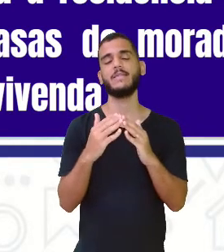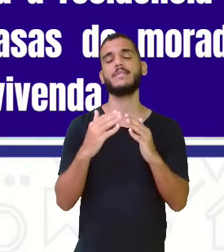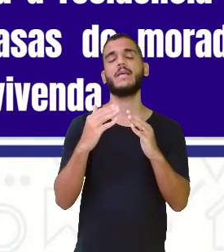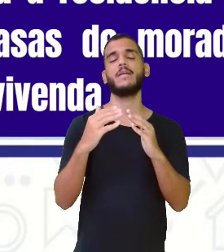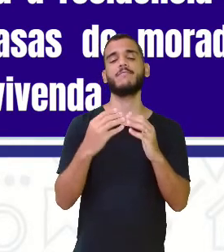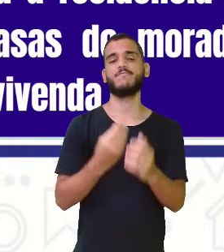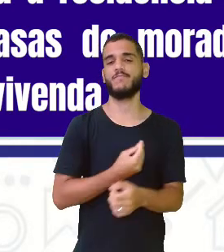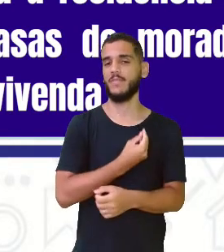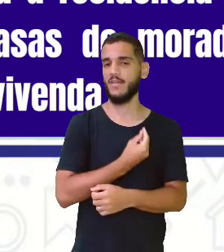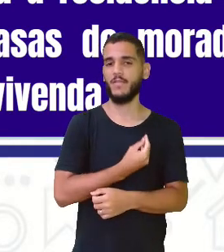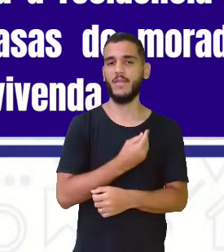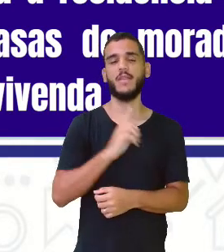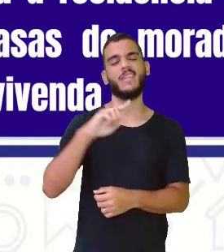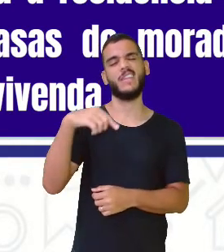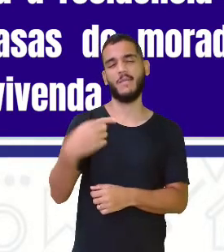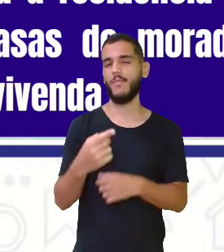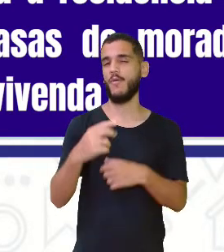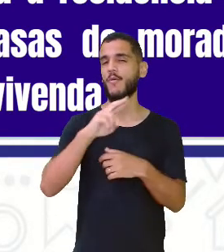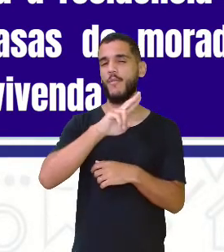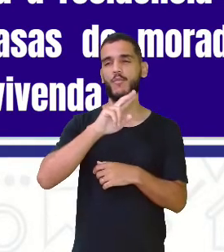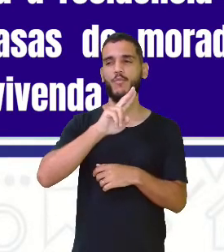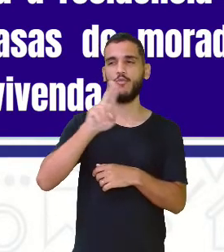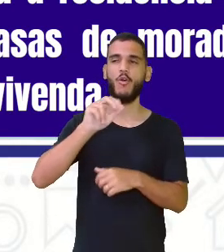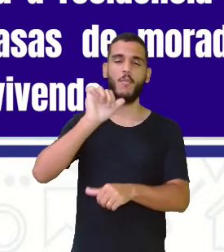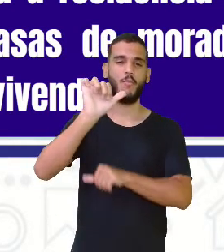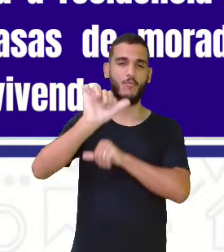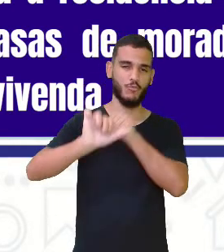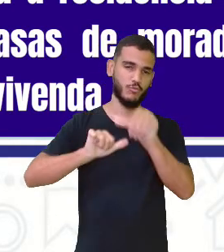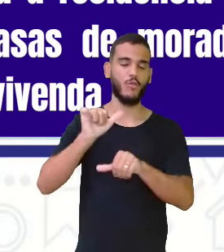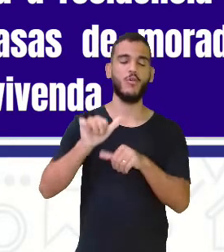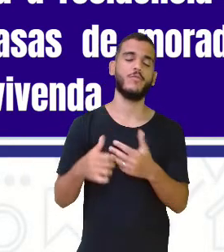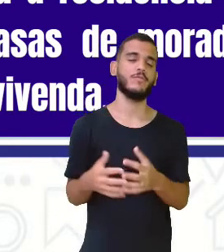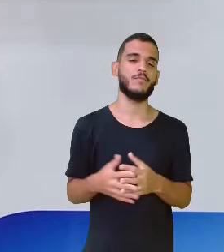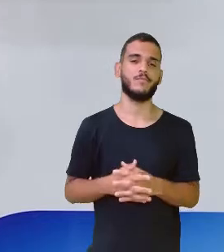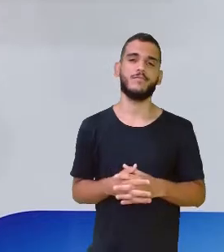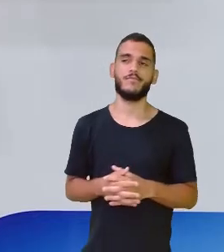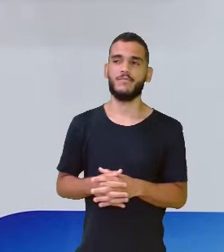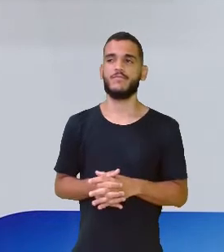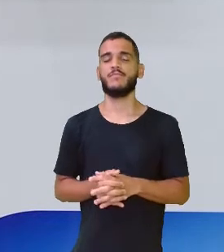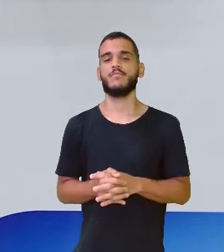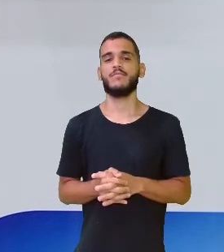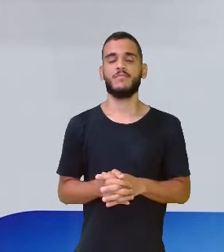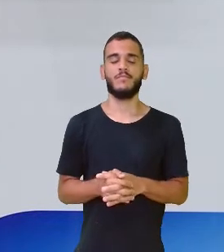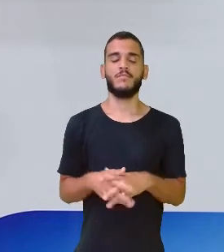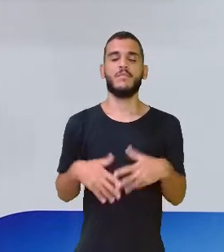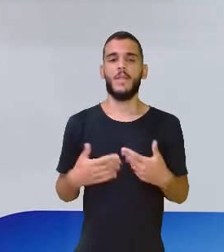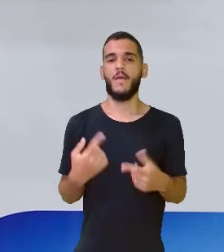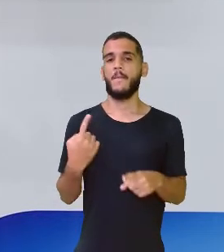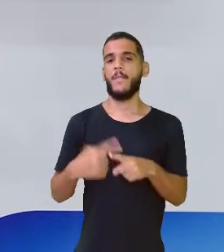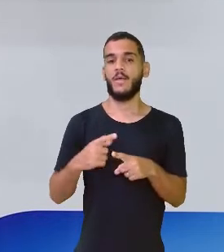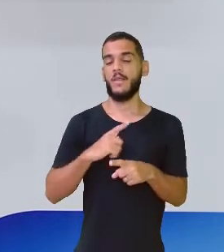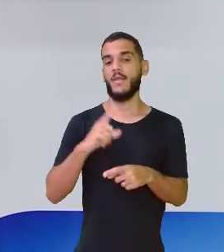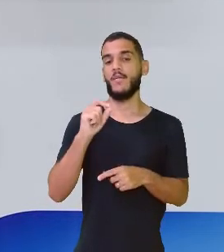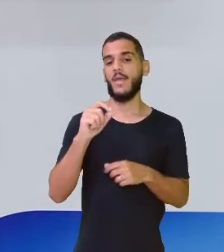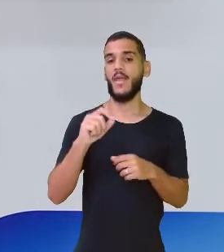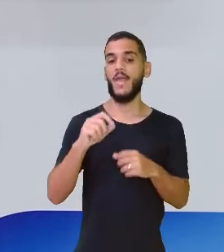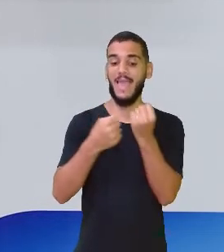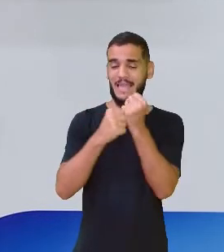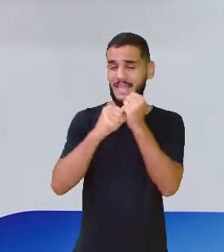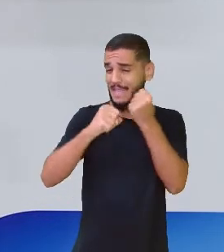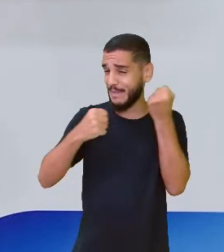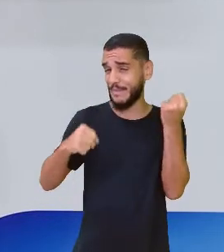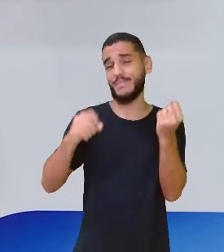vivenda. Mas com o passar do tempo ela ganhou essa nomenclatura, exatamente também pela questão do tamanho, né?